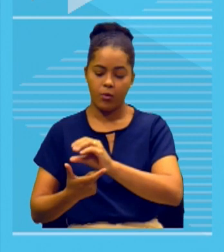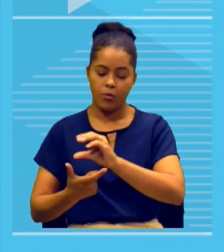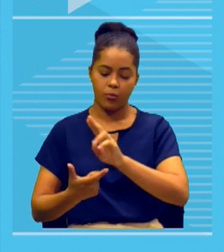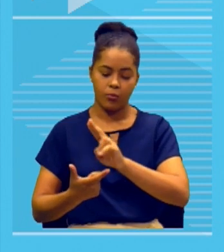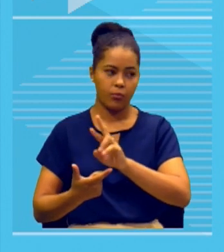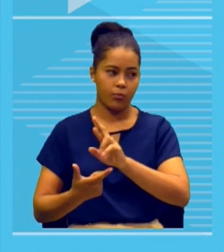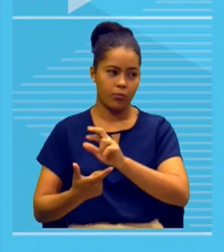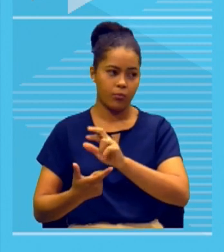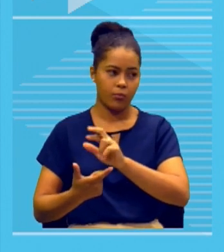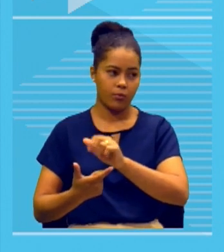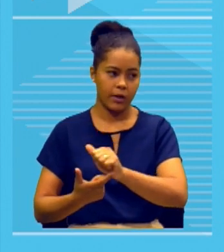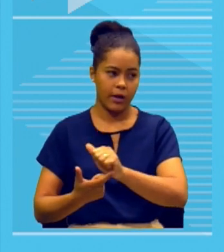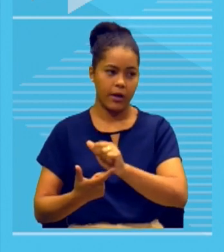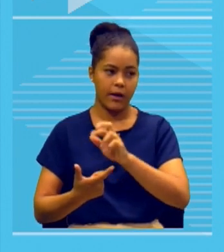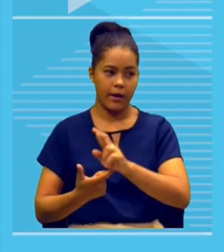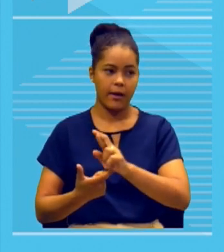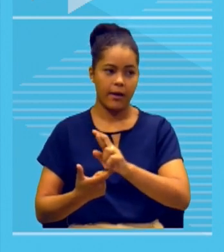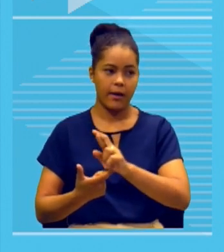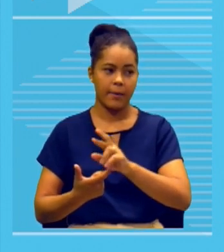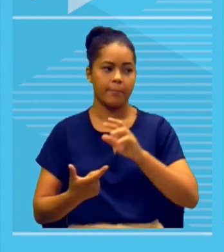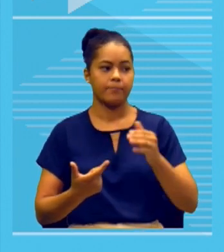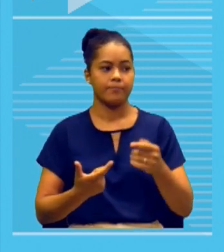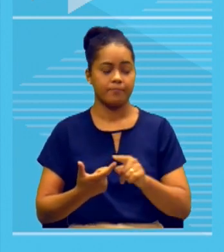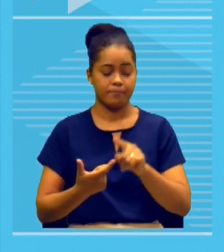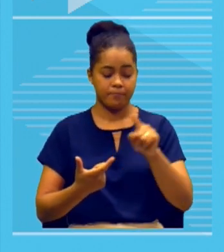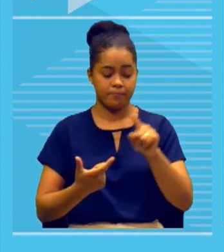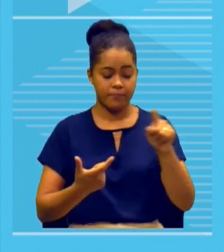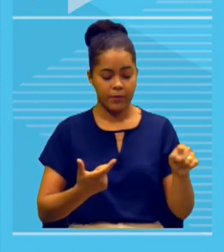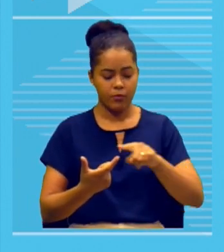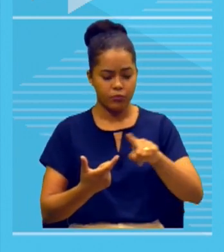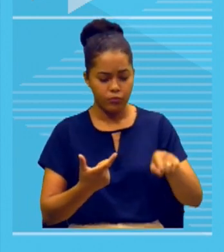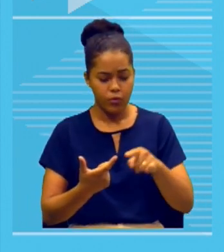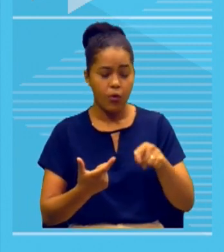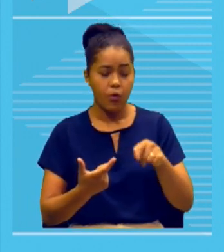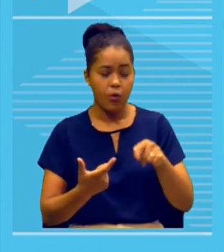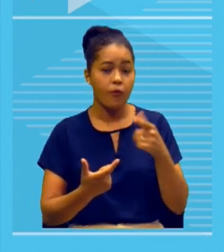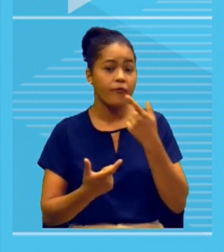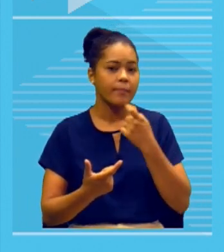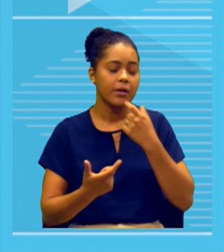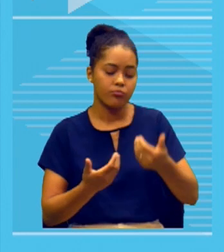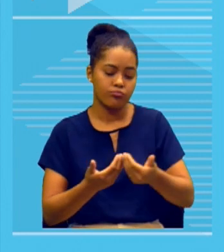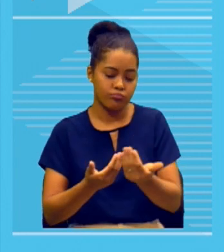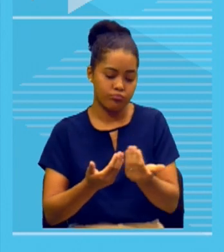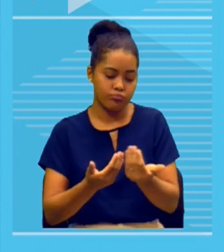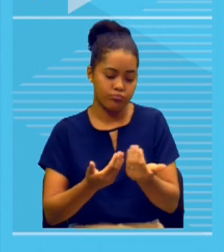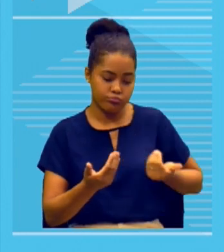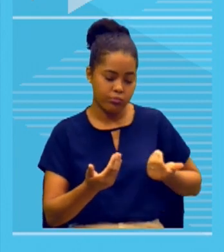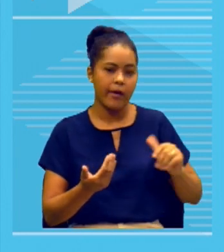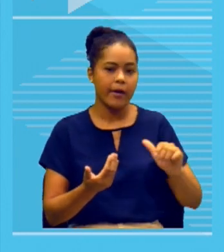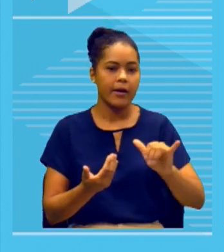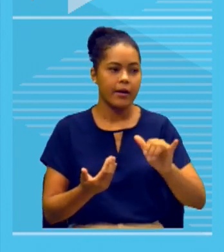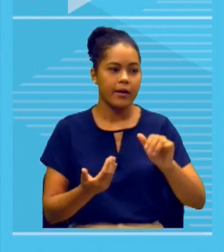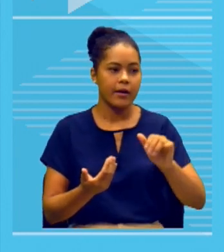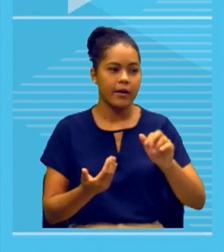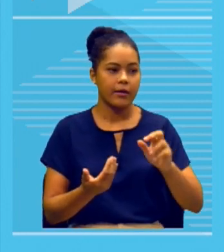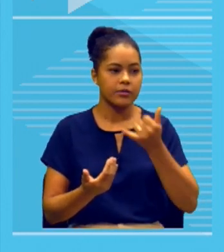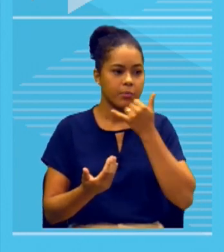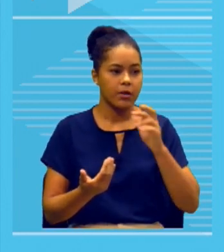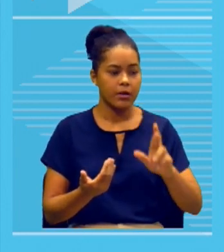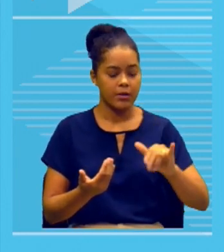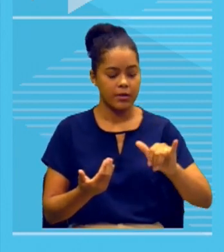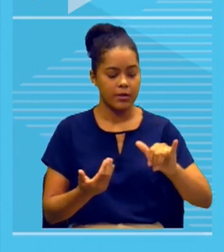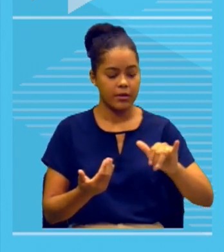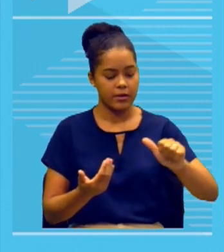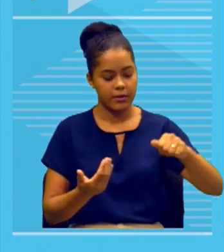está aí todas as vezes que você for é colocar um pronome no meio